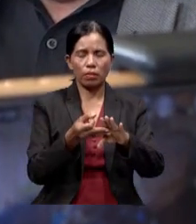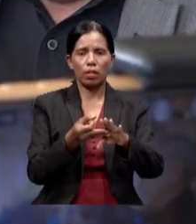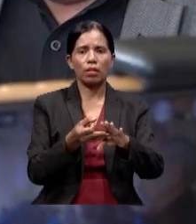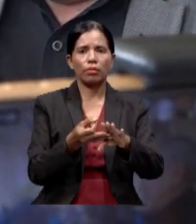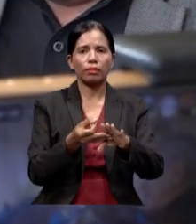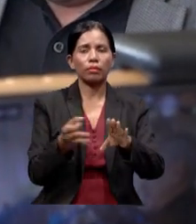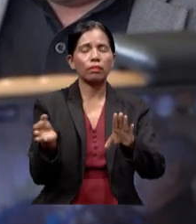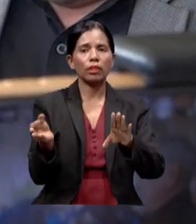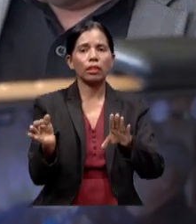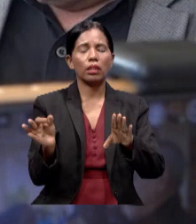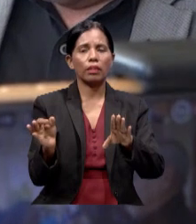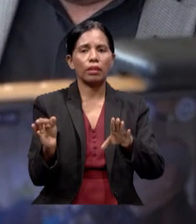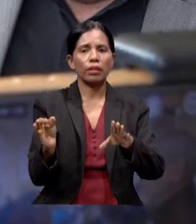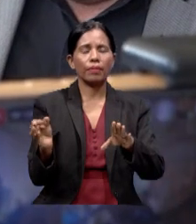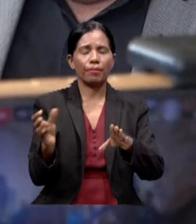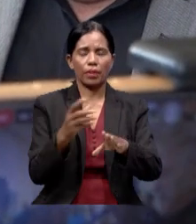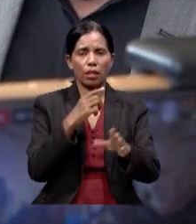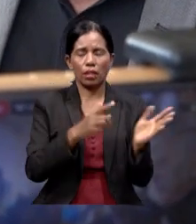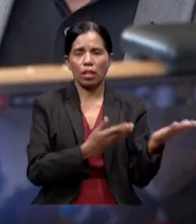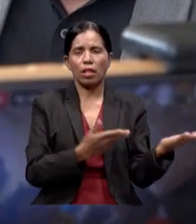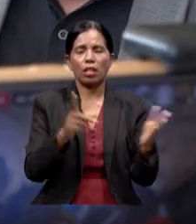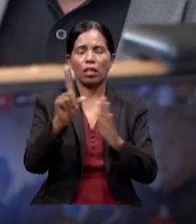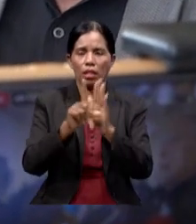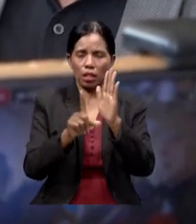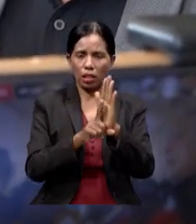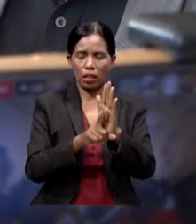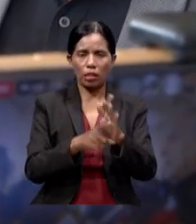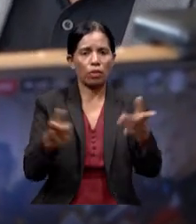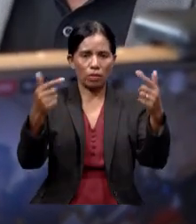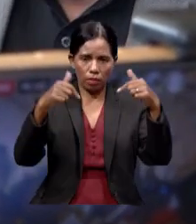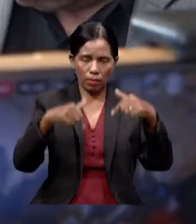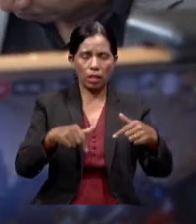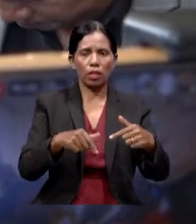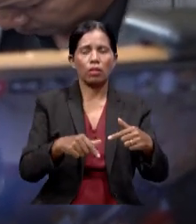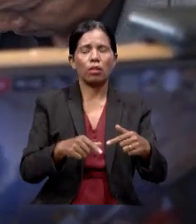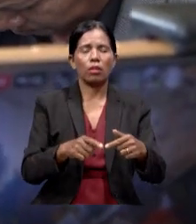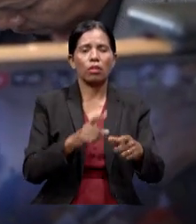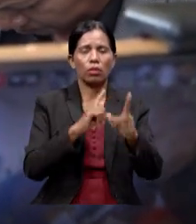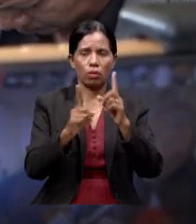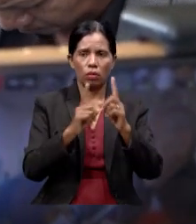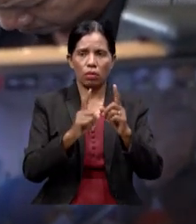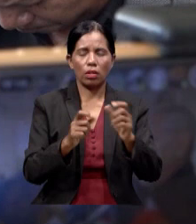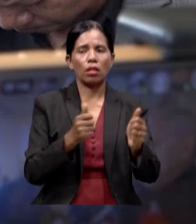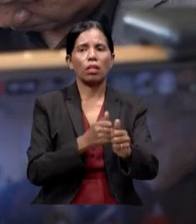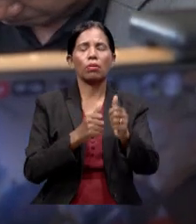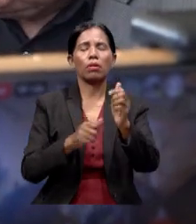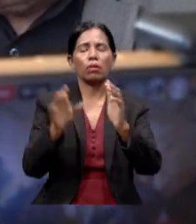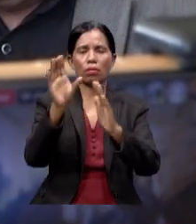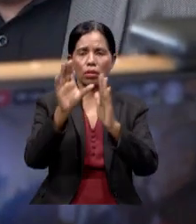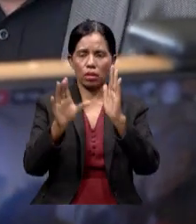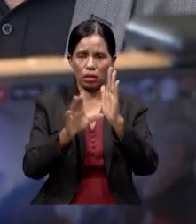né? A taruka fila, né? Confirma, né? La tuir, guatande, constituição, claro. Tem